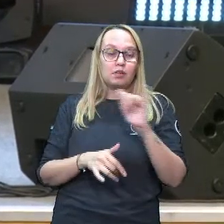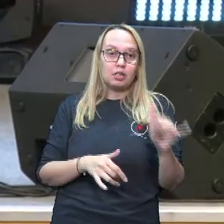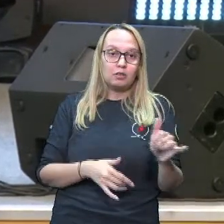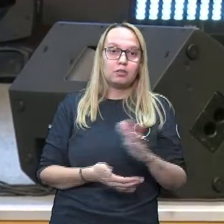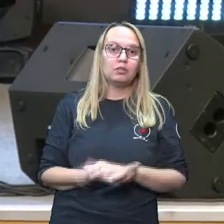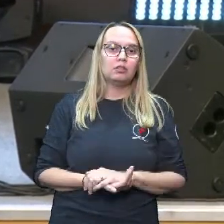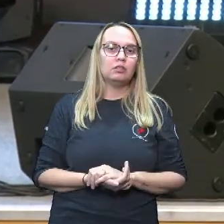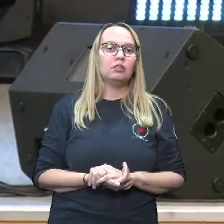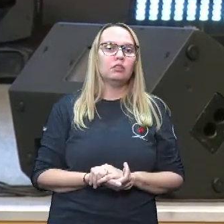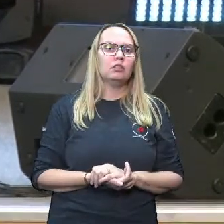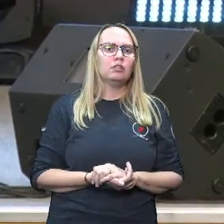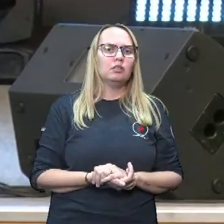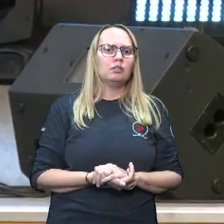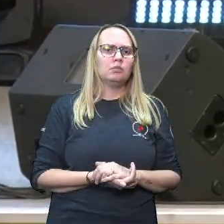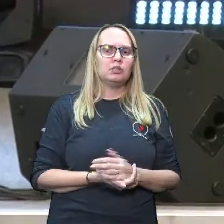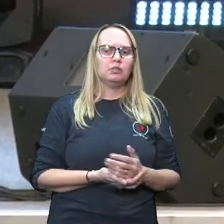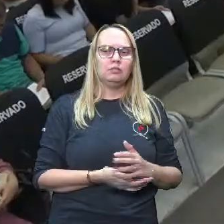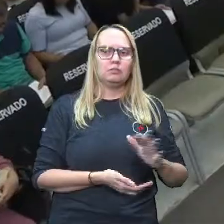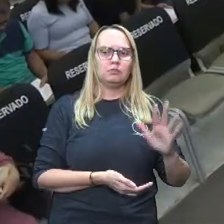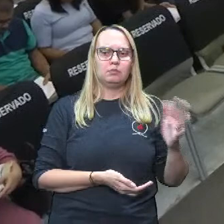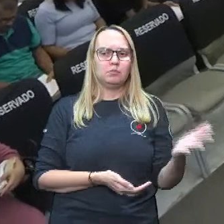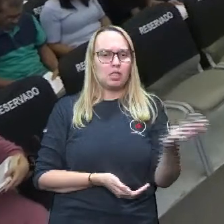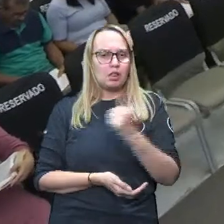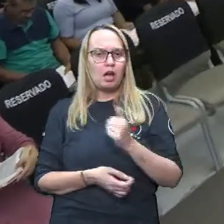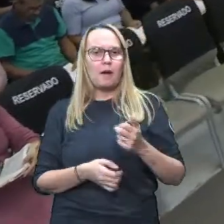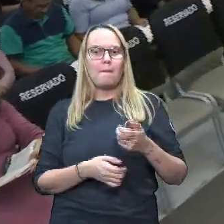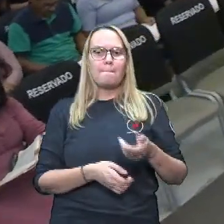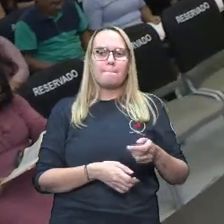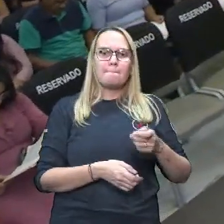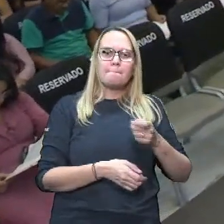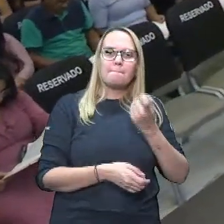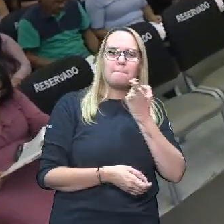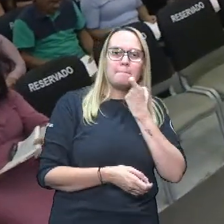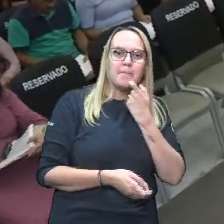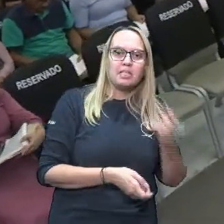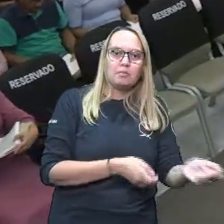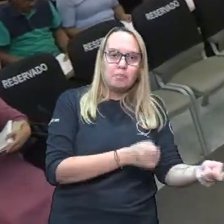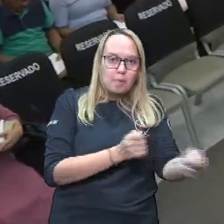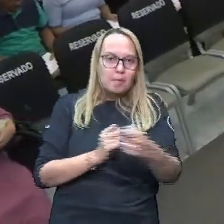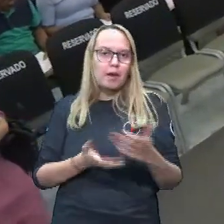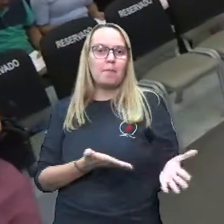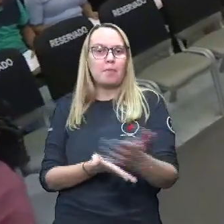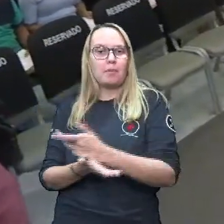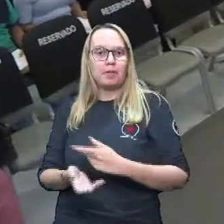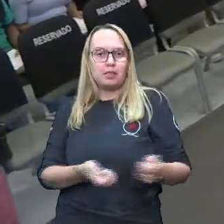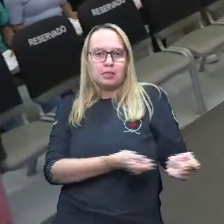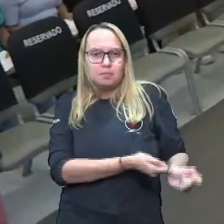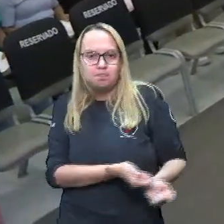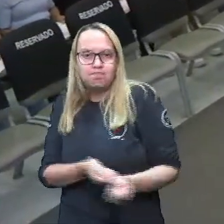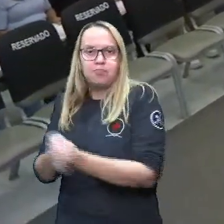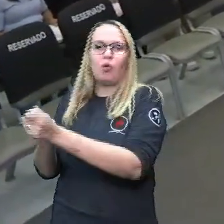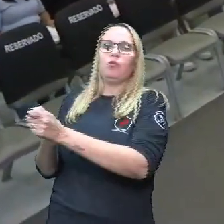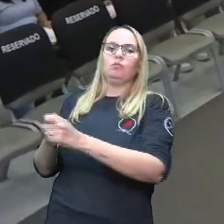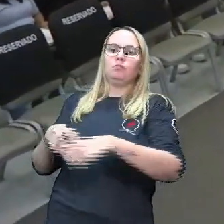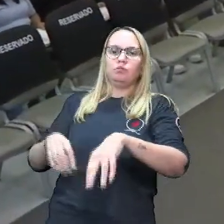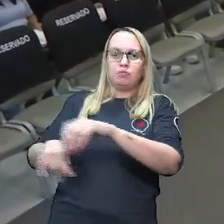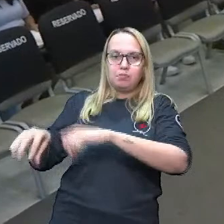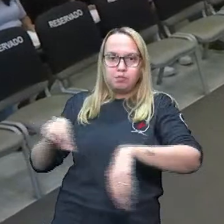dos peixes que vocês acabaram de pegar. Simão Pedro entrou no barco, arrastou a rede para a terra, e a rede estava cheia